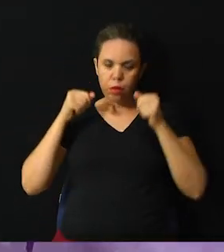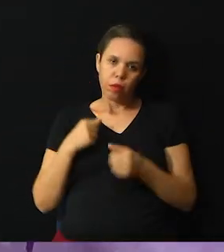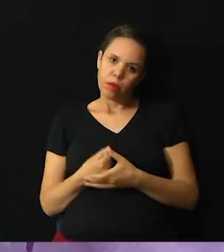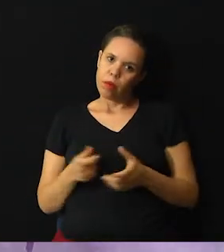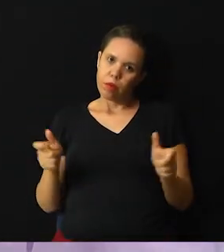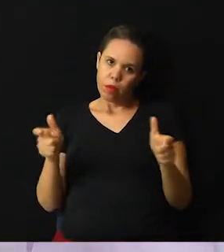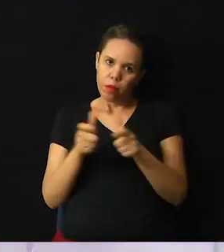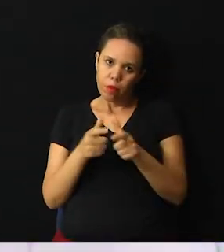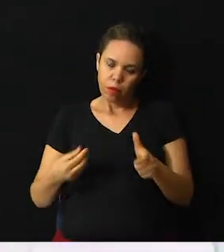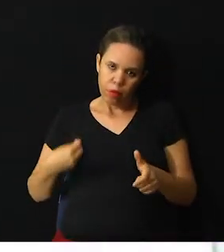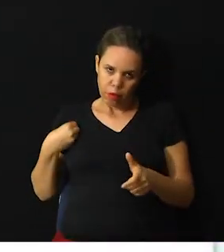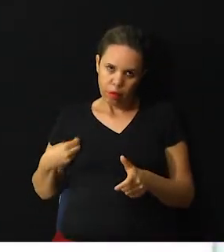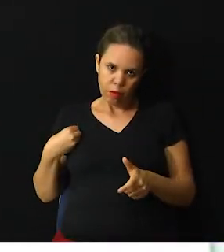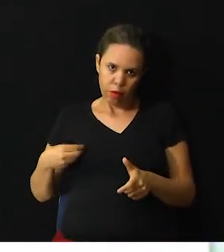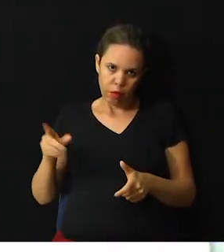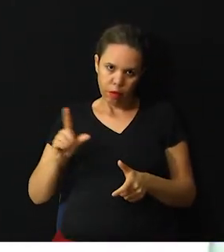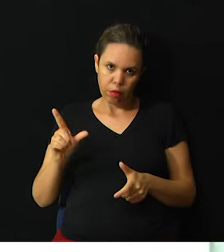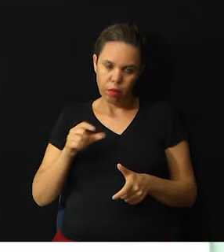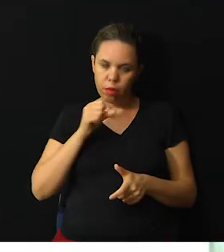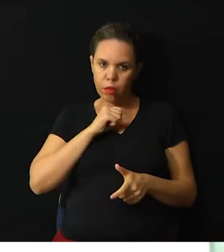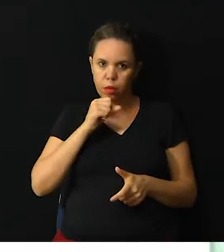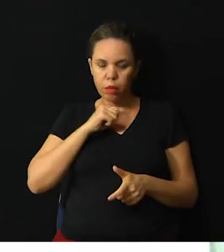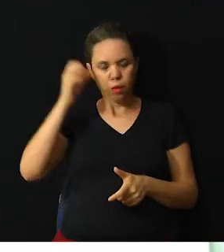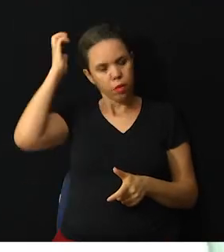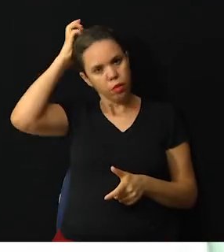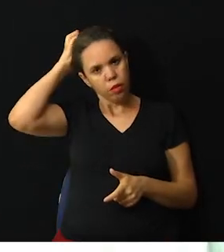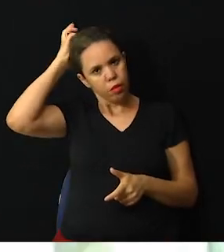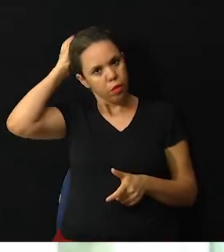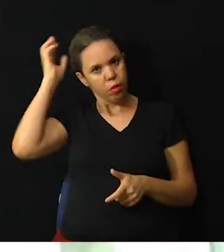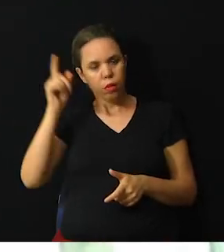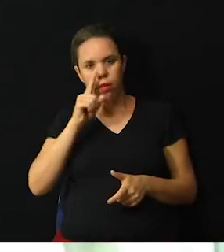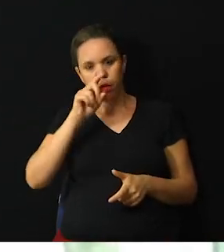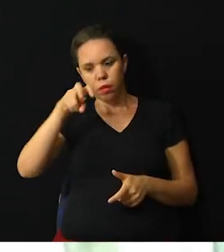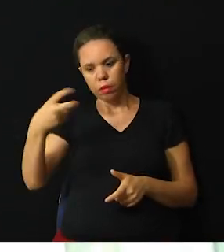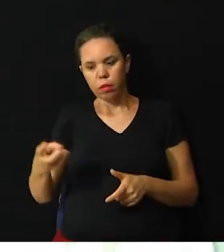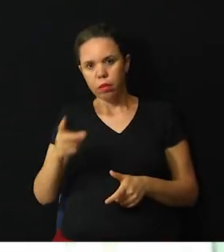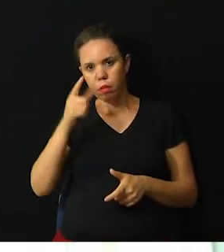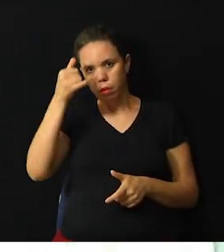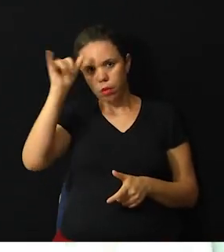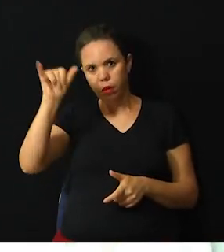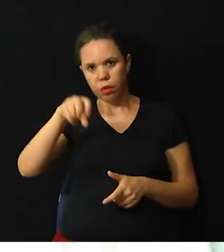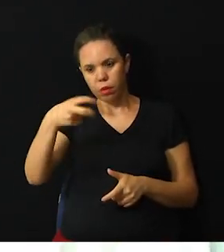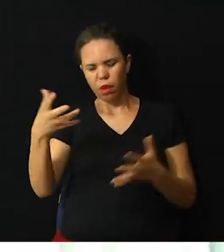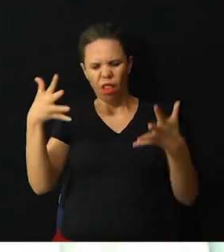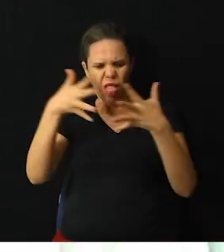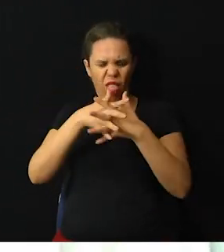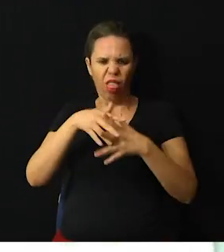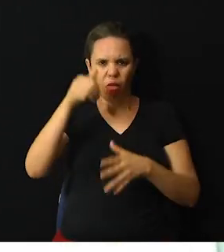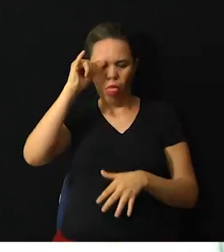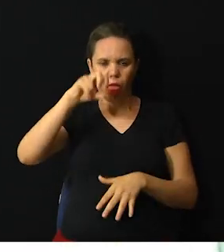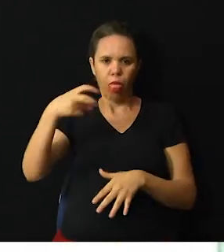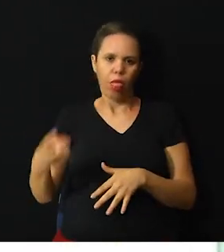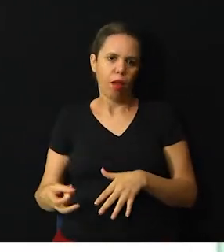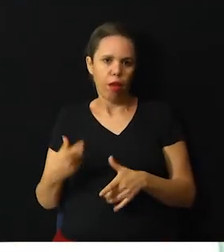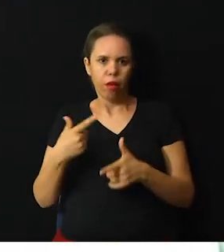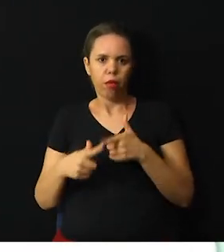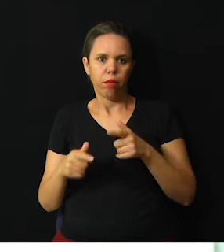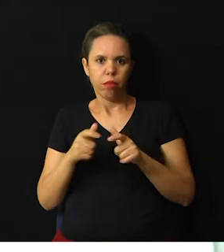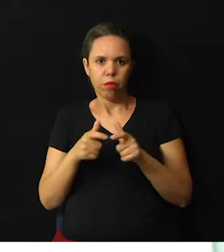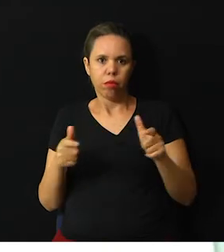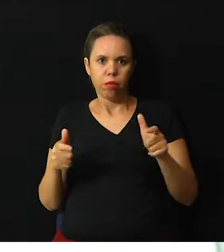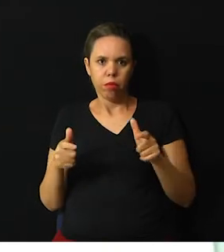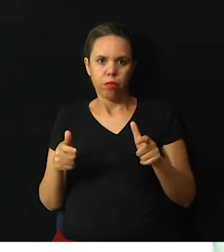encurta a sobrevida do idoso, com certeza, porque, né, vai ter mais risco de queda, por às vezes um período de confusão, ou em casos